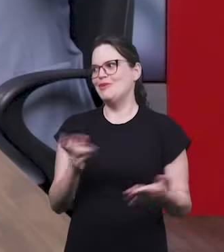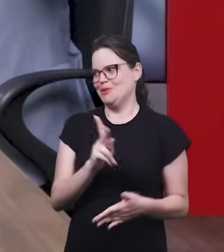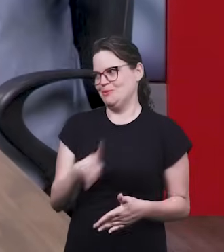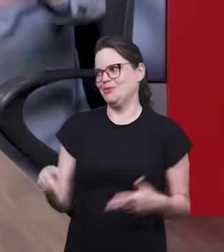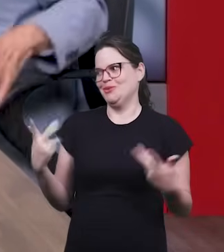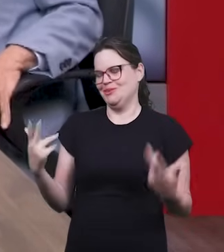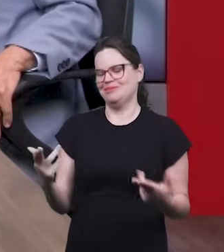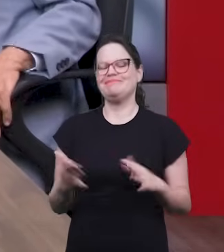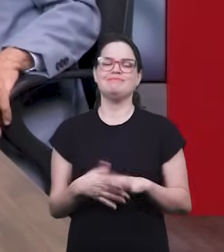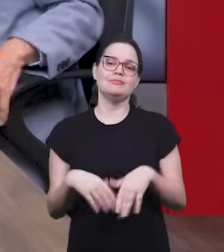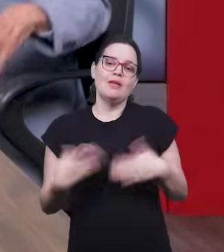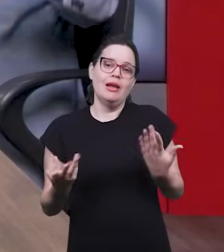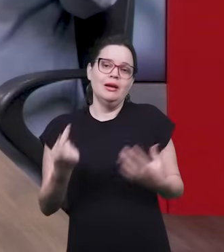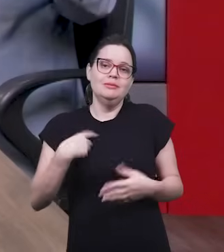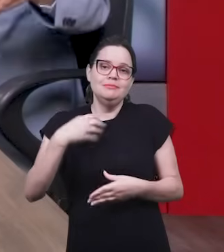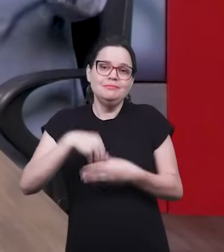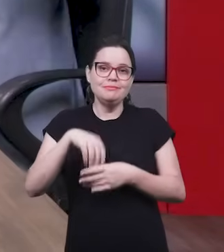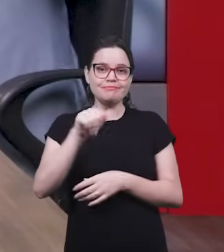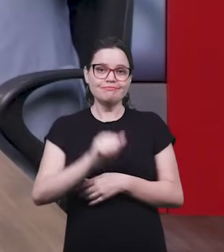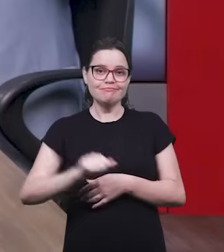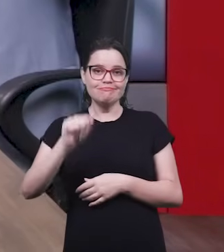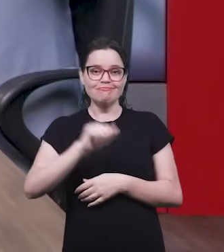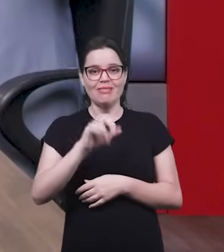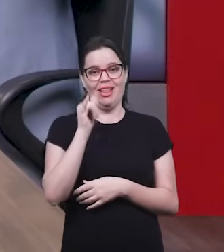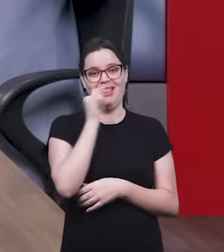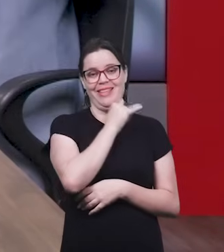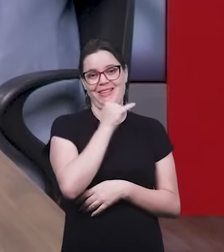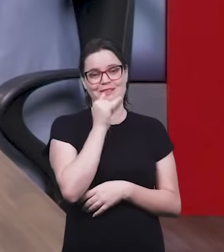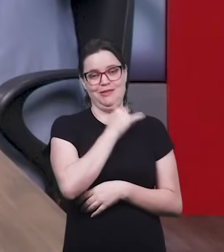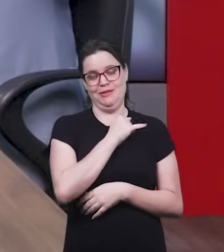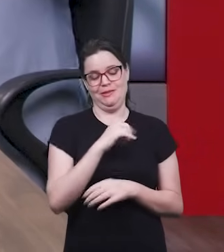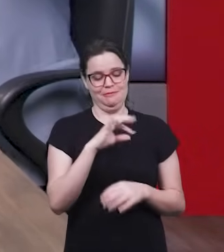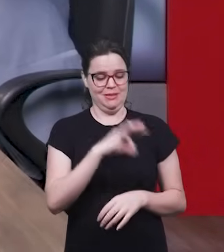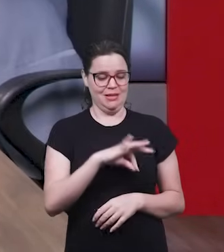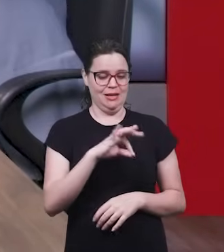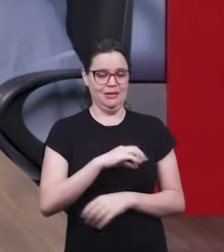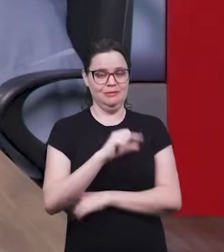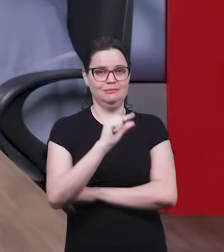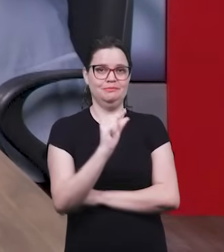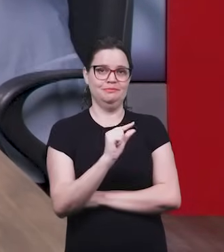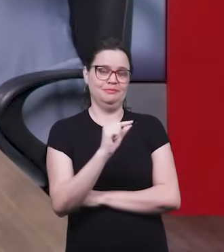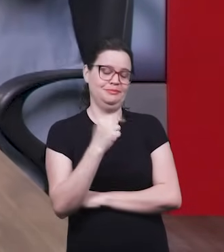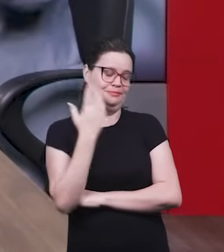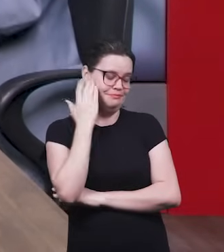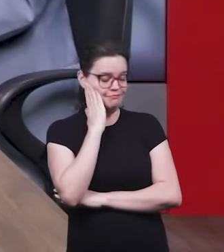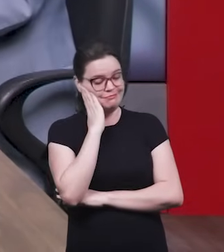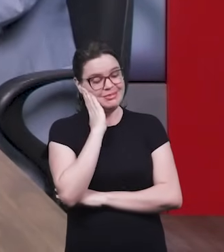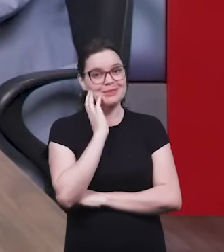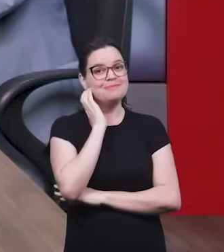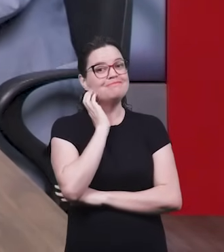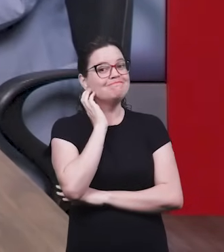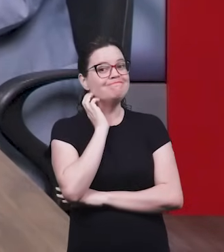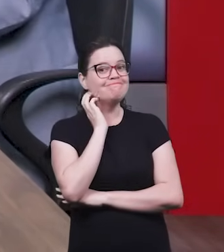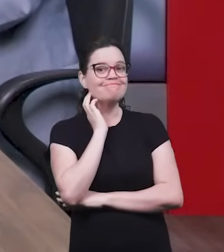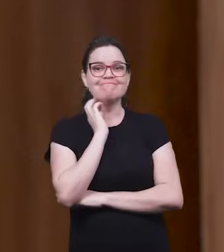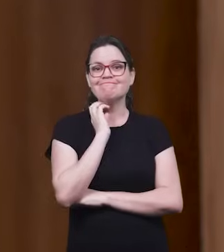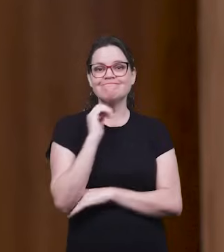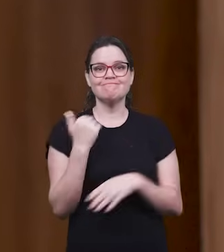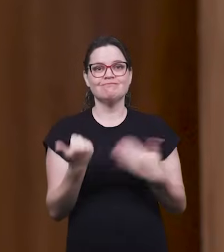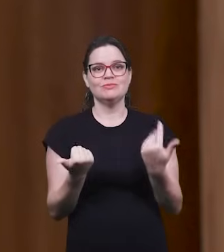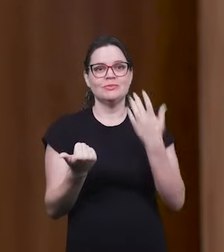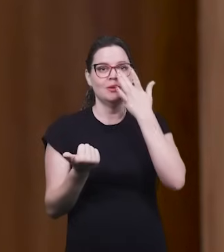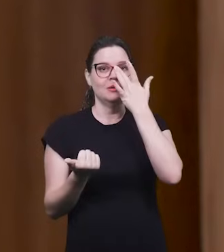na associação, né? Como dentista, na associação. E depois a Maria, não sei o que e tal.